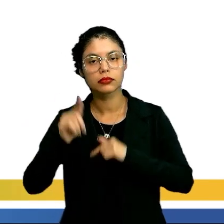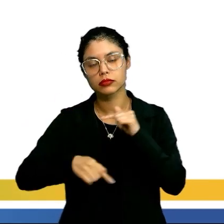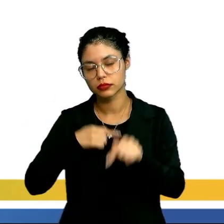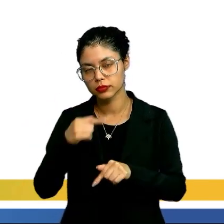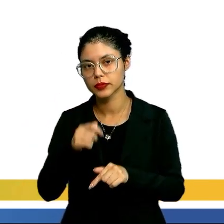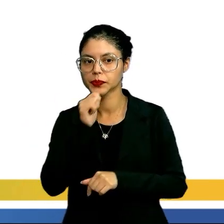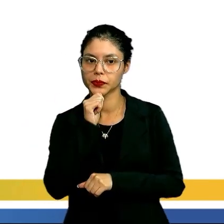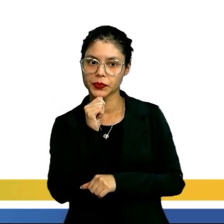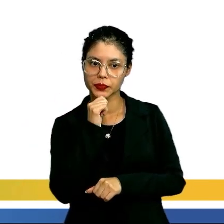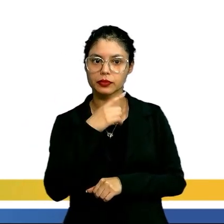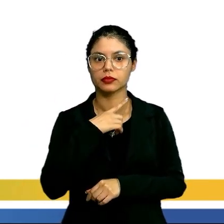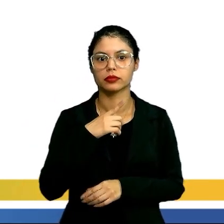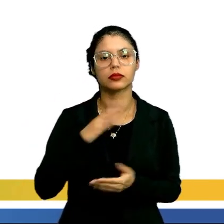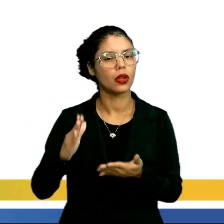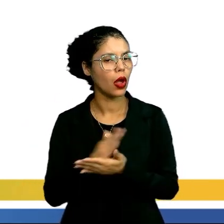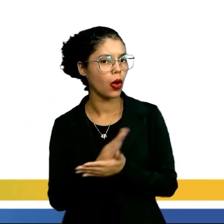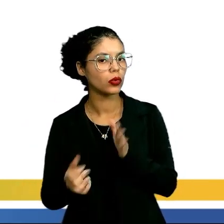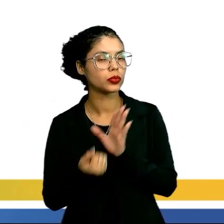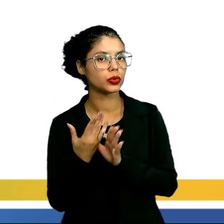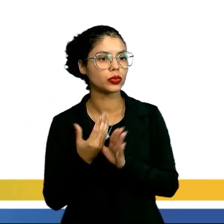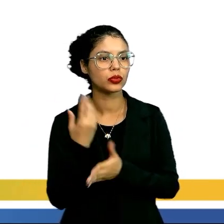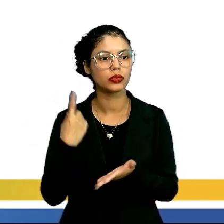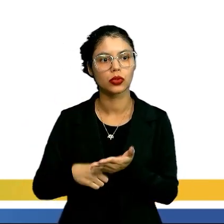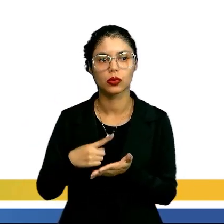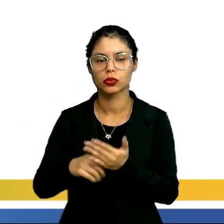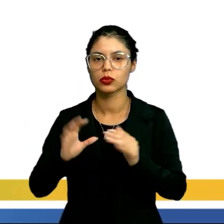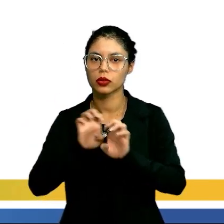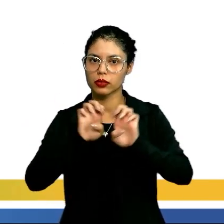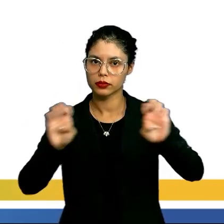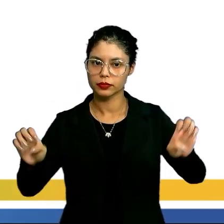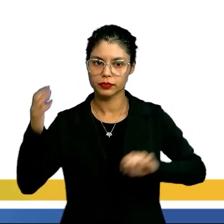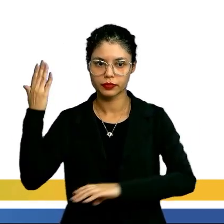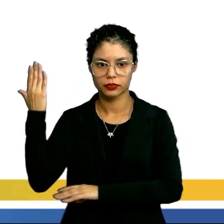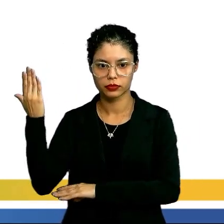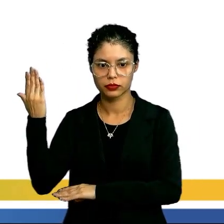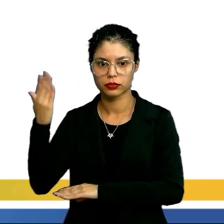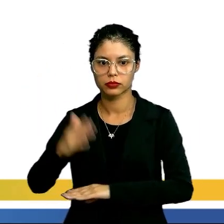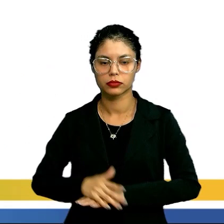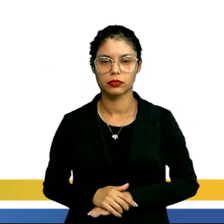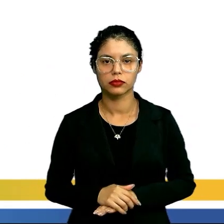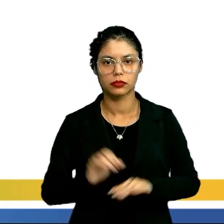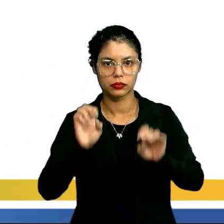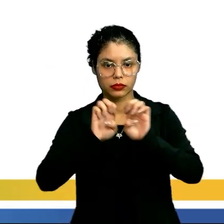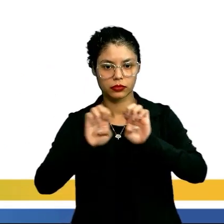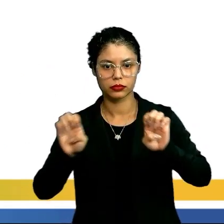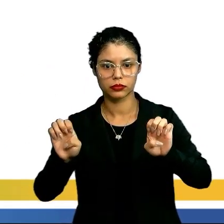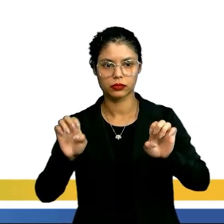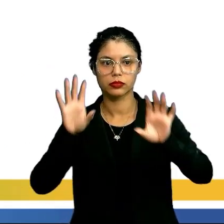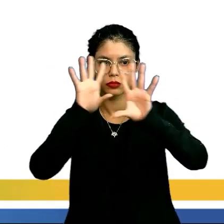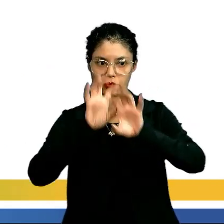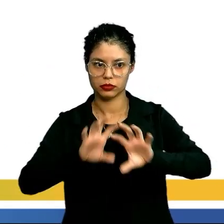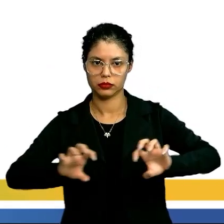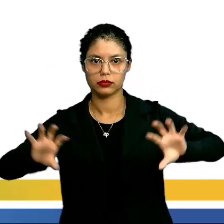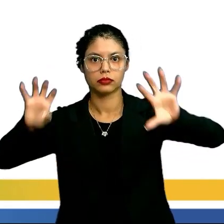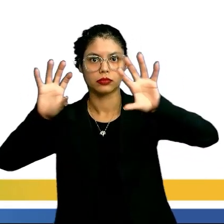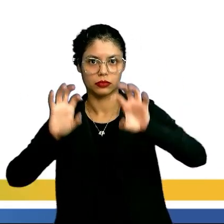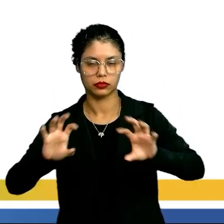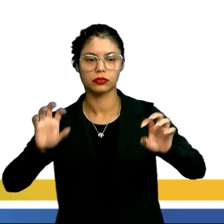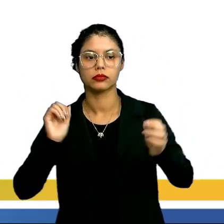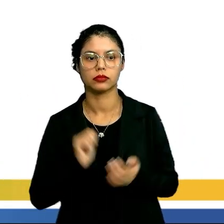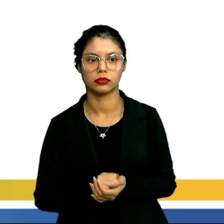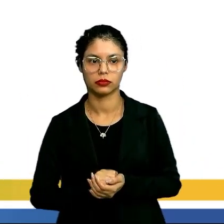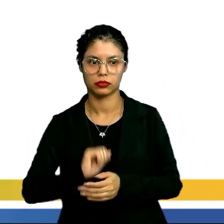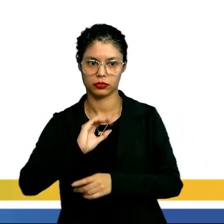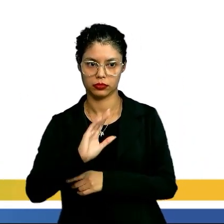químico existente entre alguns ingredientes do produto, de acordo com a equação. Então, a equação é gás carbônico reagindo com